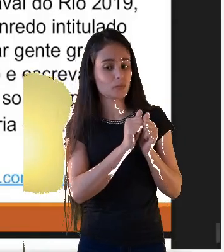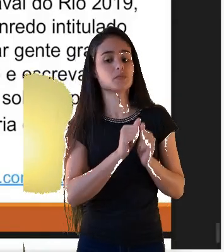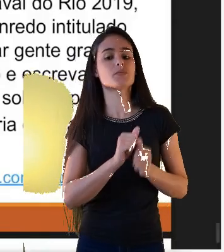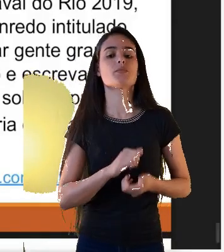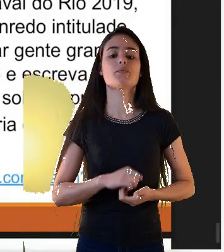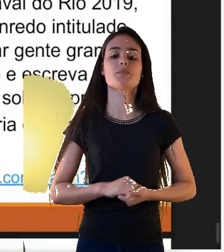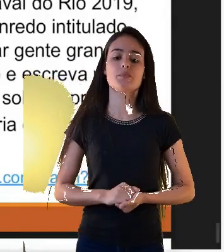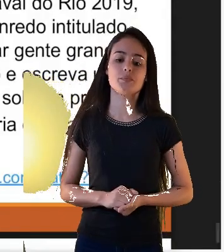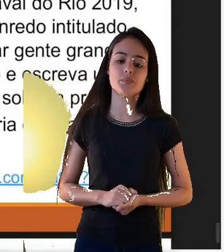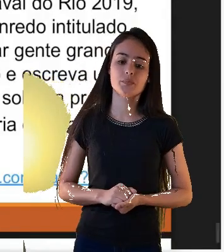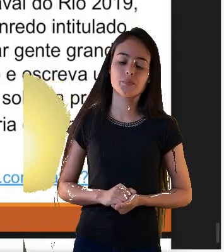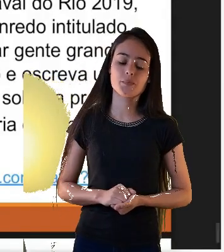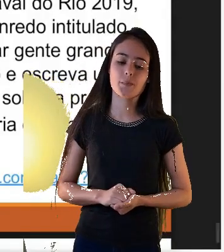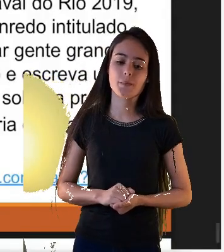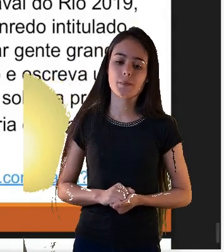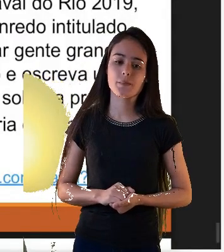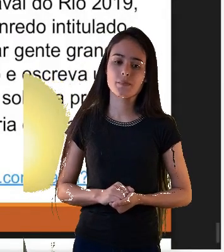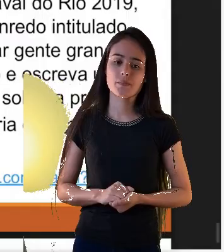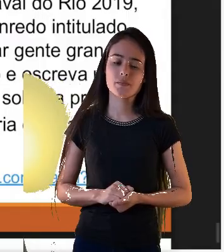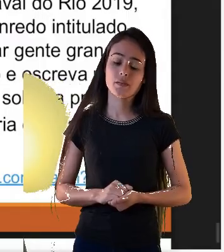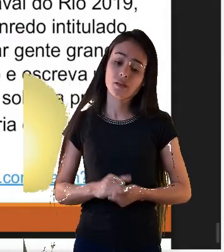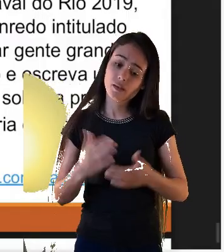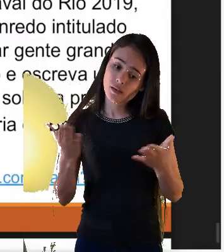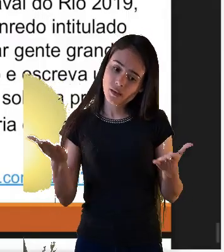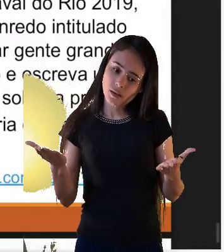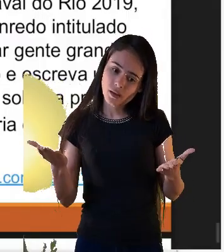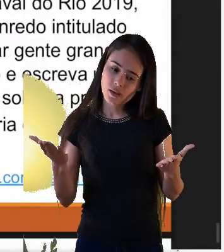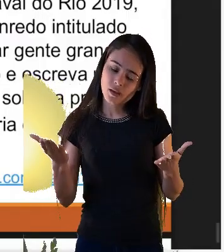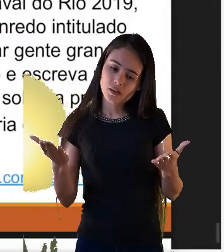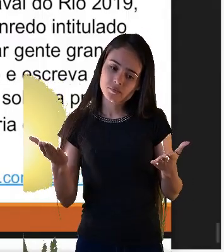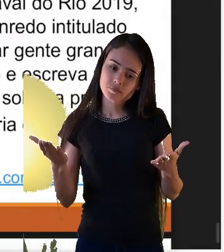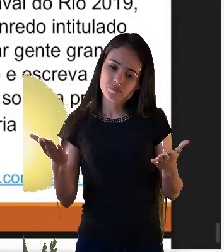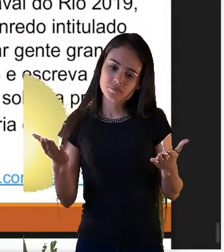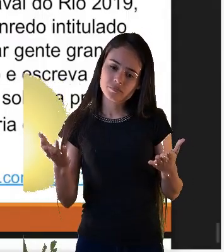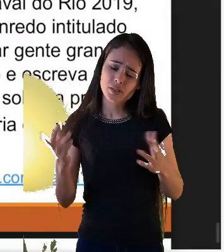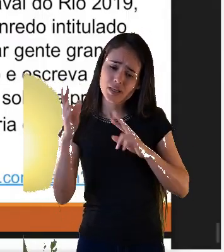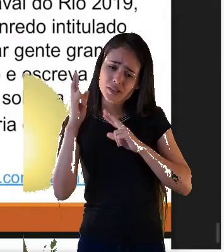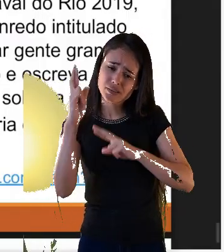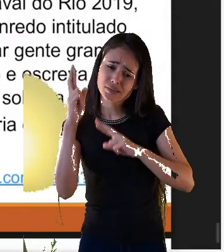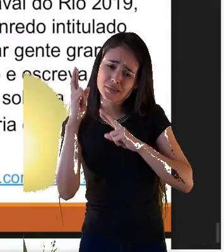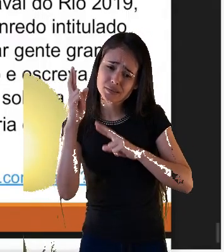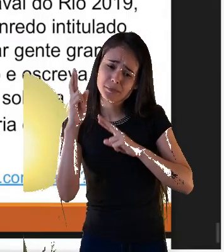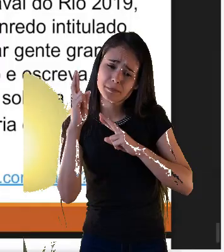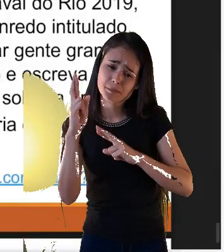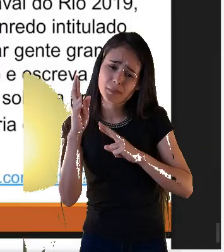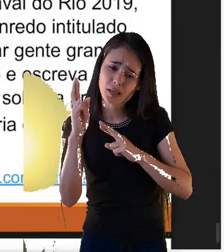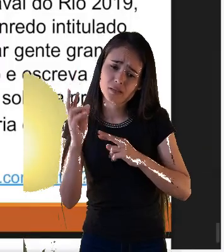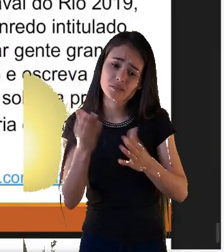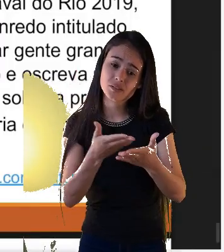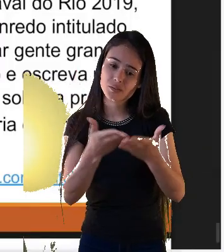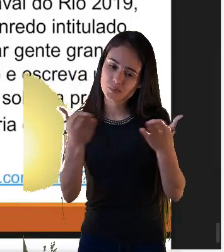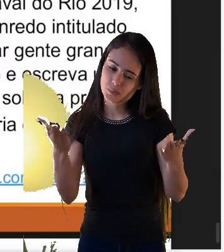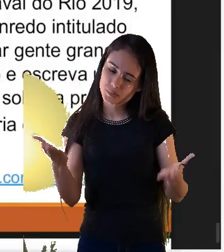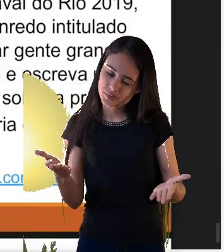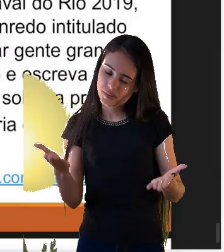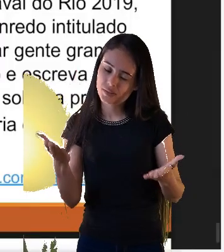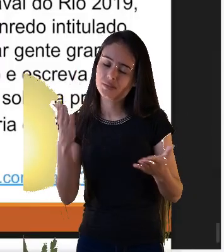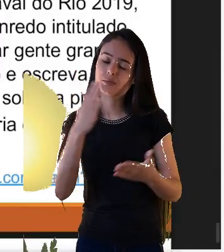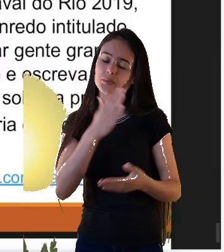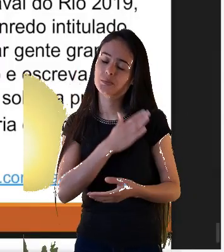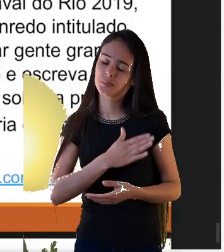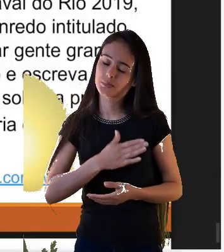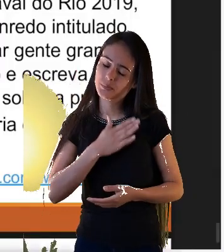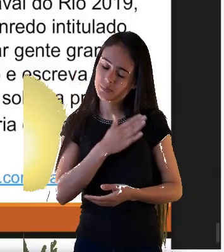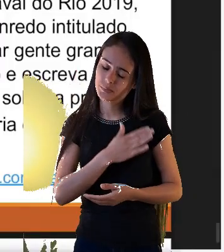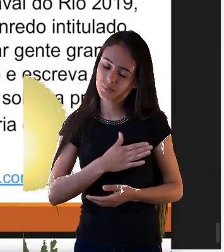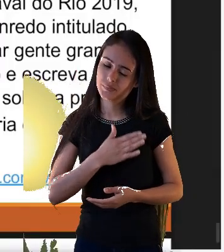que vocês tenham gostado da aula e que a gente possa